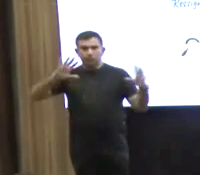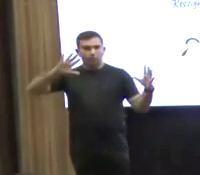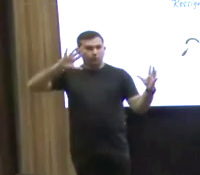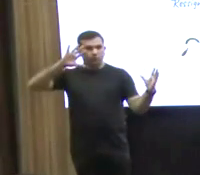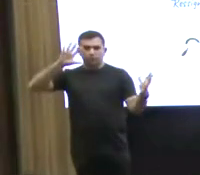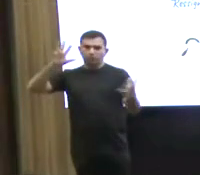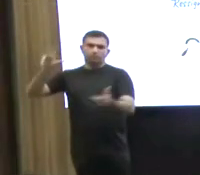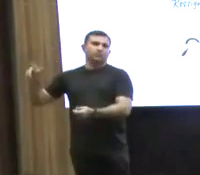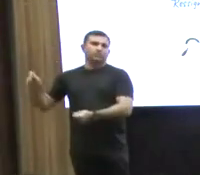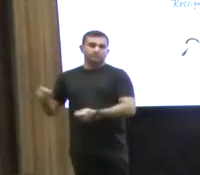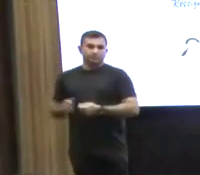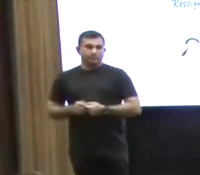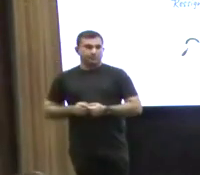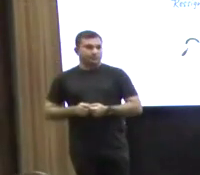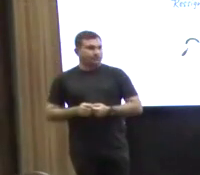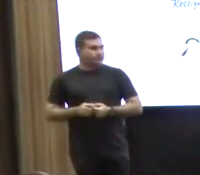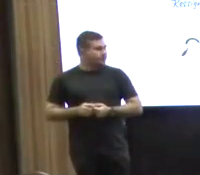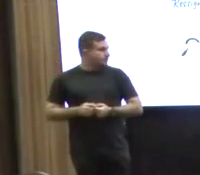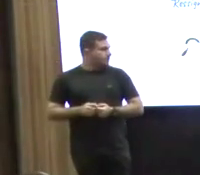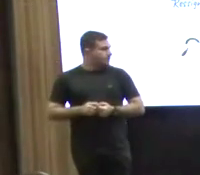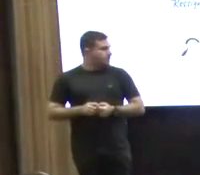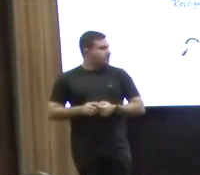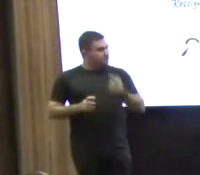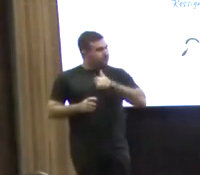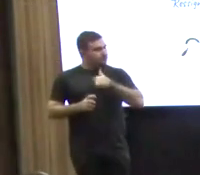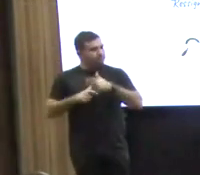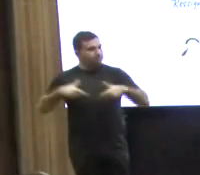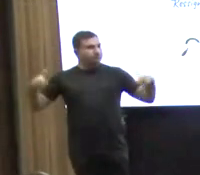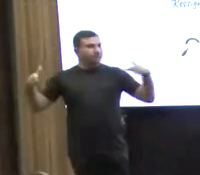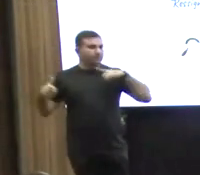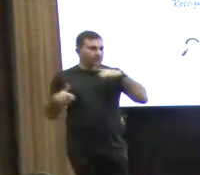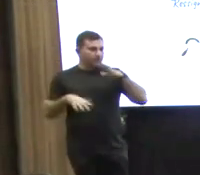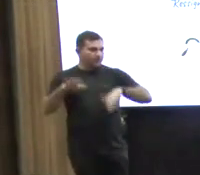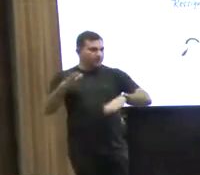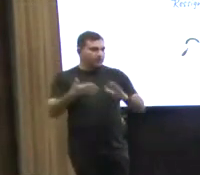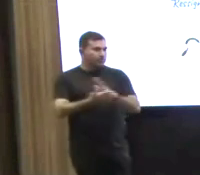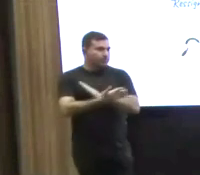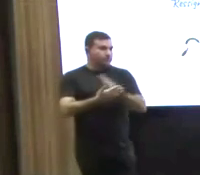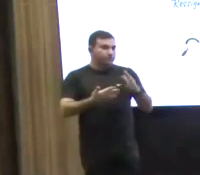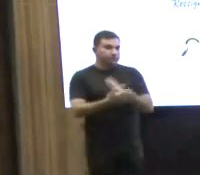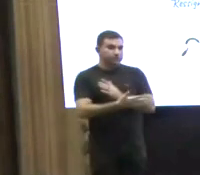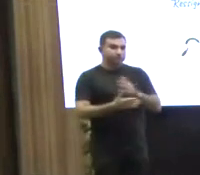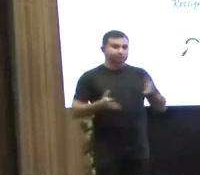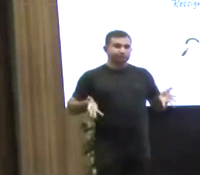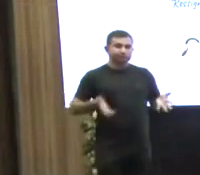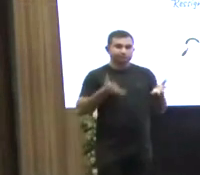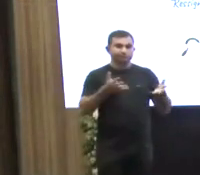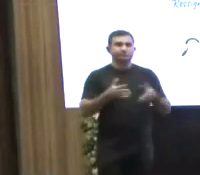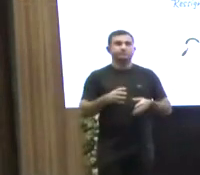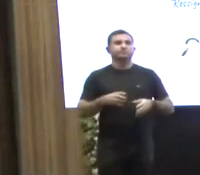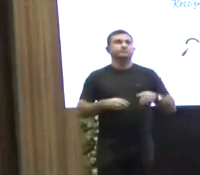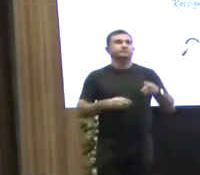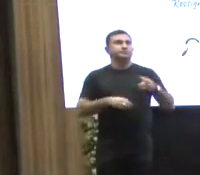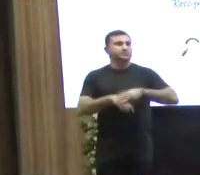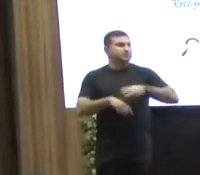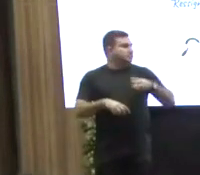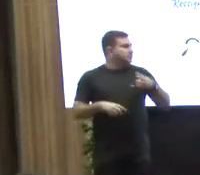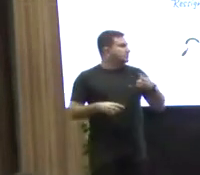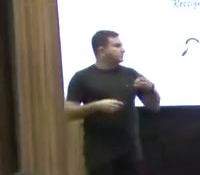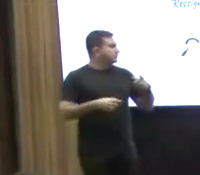alguns. Percebem? Não estou defendendo uma política de minoria. Defender essa agenda é uma agenda que, na